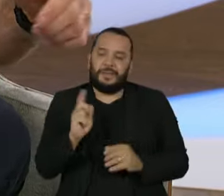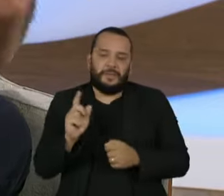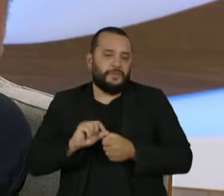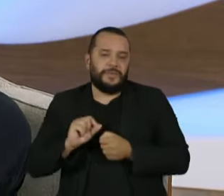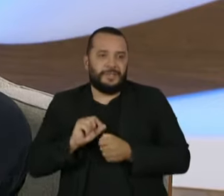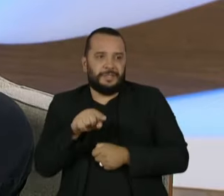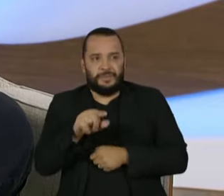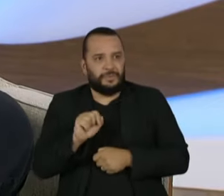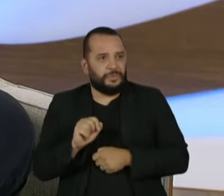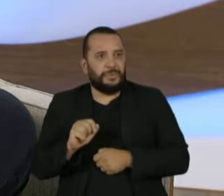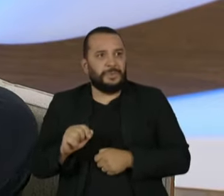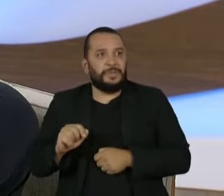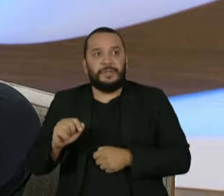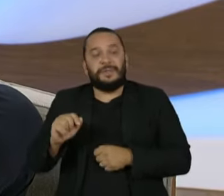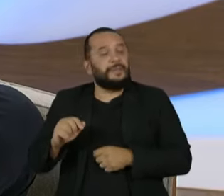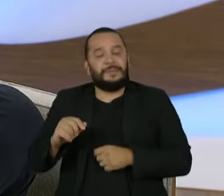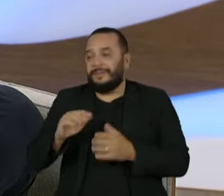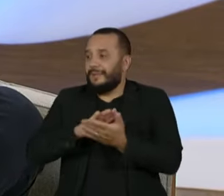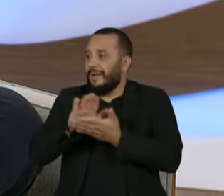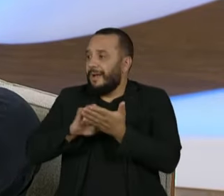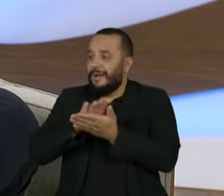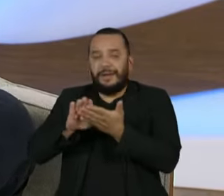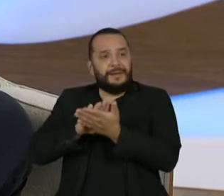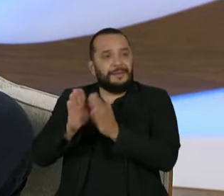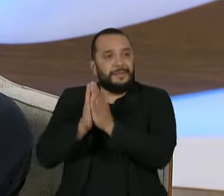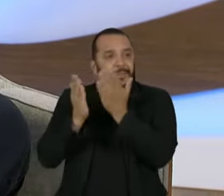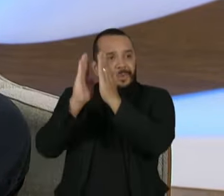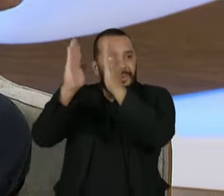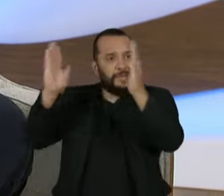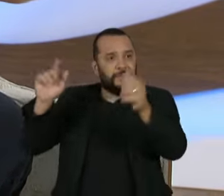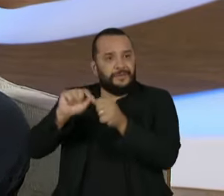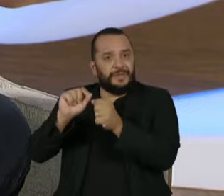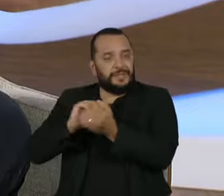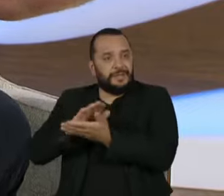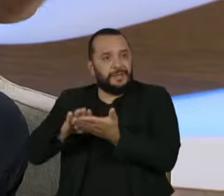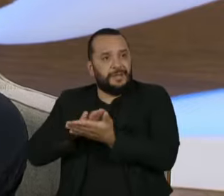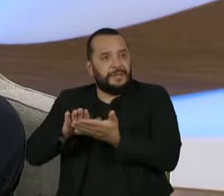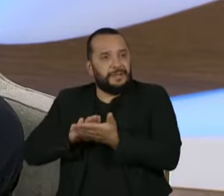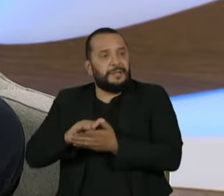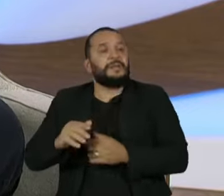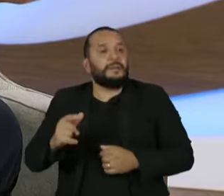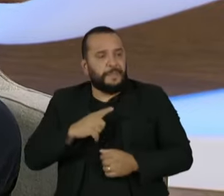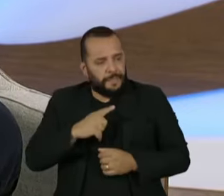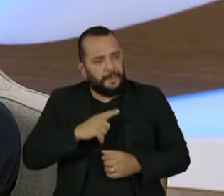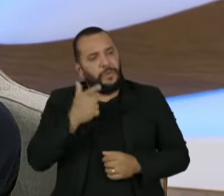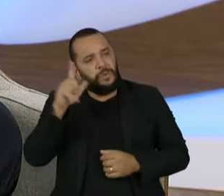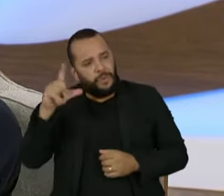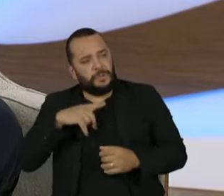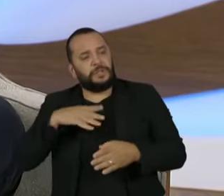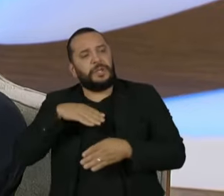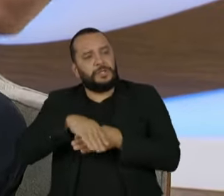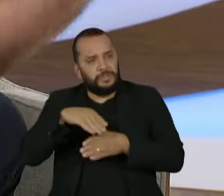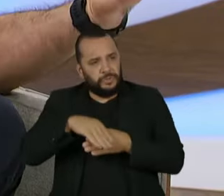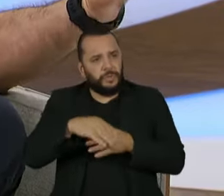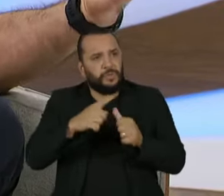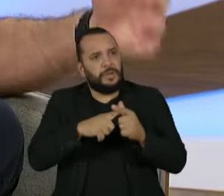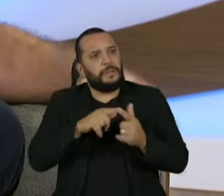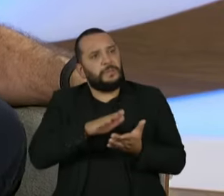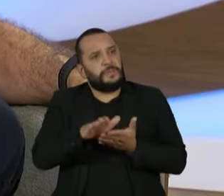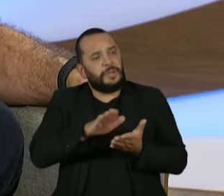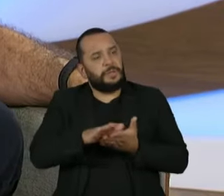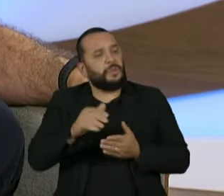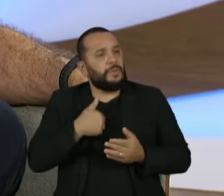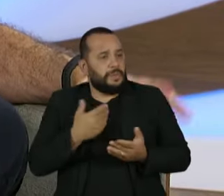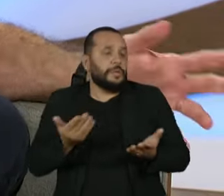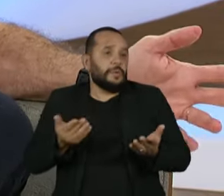isso nenhuma Biblioteca Nacional fez isso isso Coube é uma rede imensa de editoras de publicadores Independentes etc como é que você